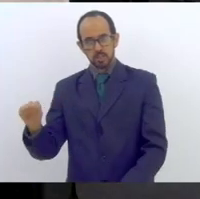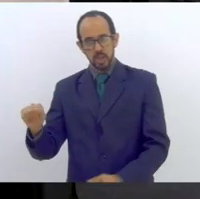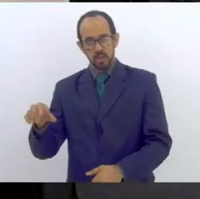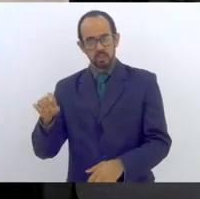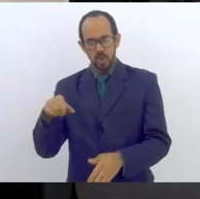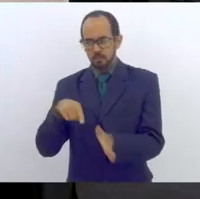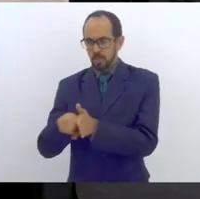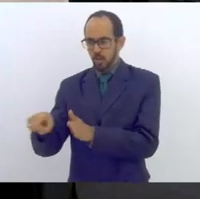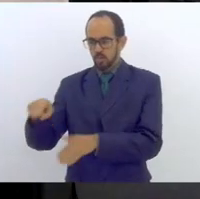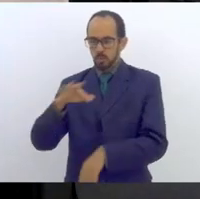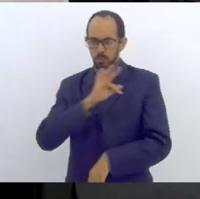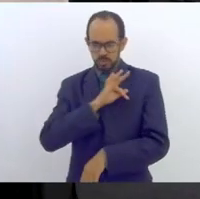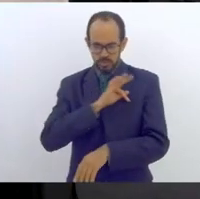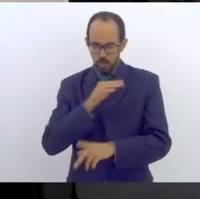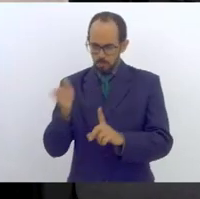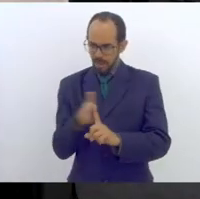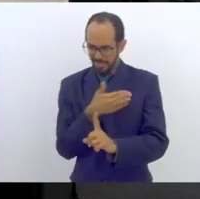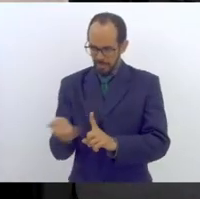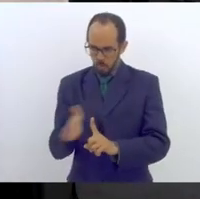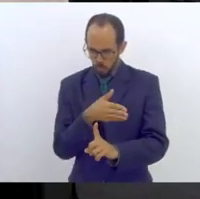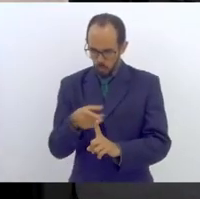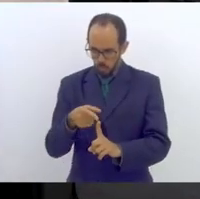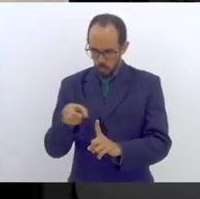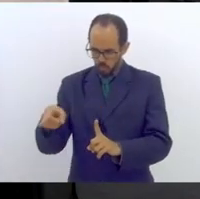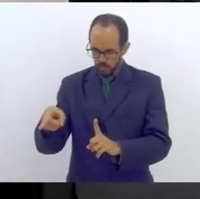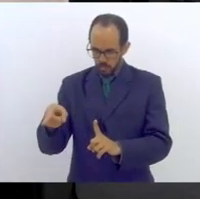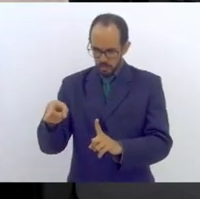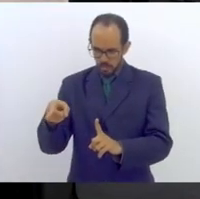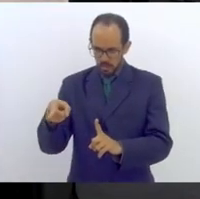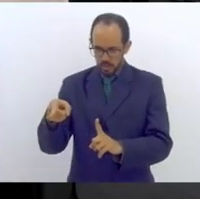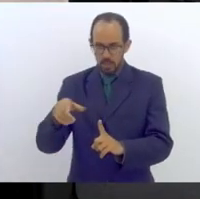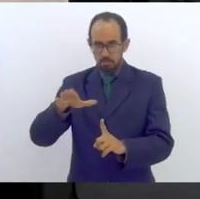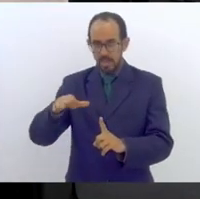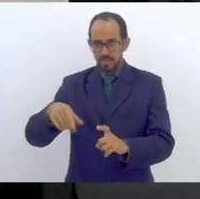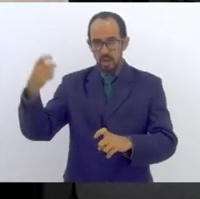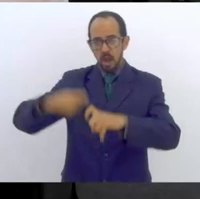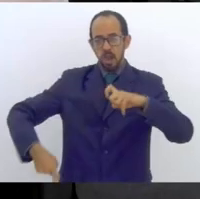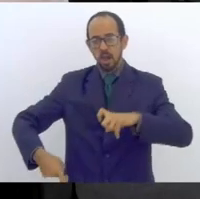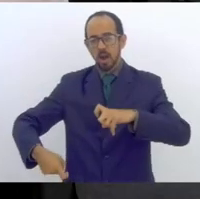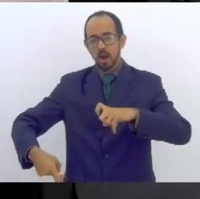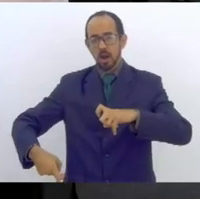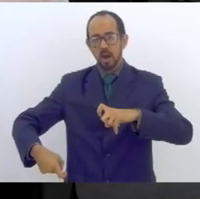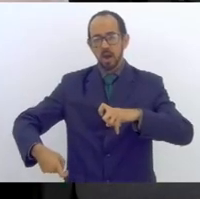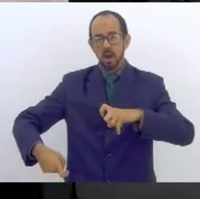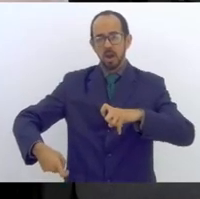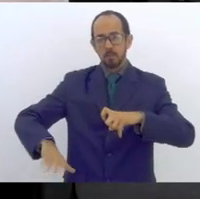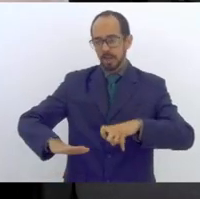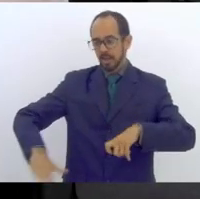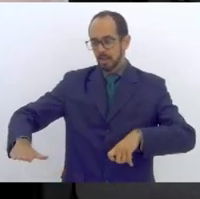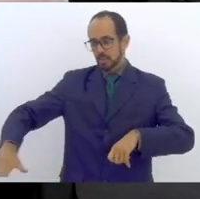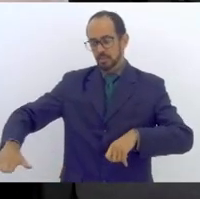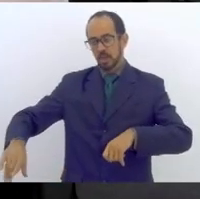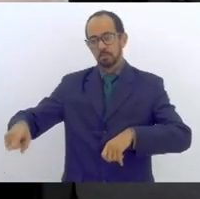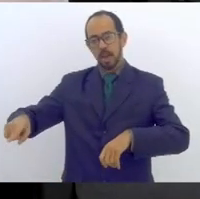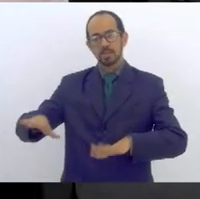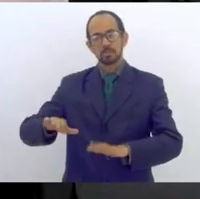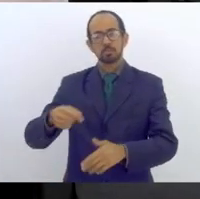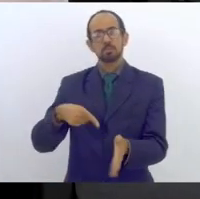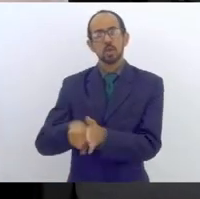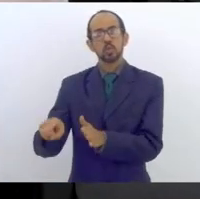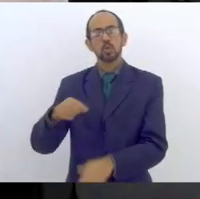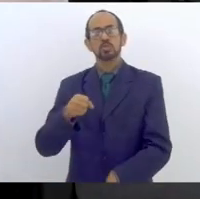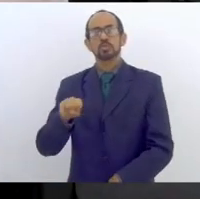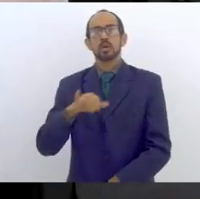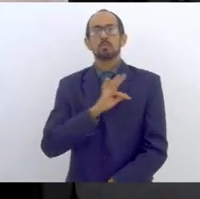policial te bateu o policial te feriu o cara estuprou desse pô cabeça de uma criança mas só foi perguntado se o policial bateu